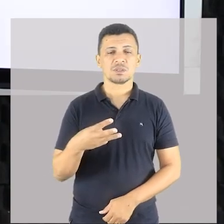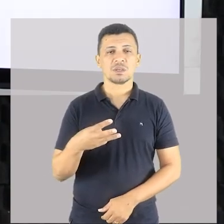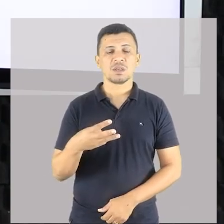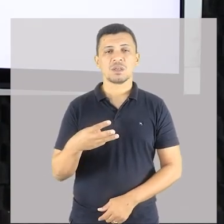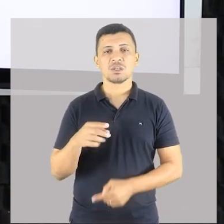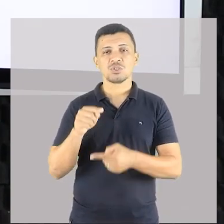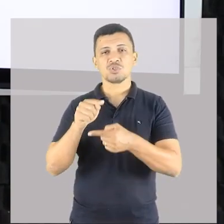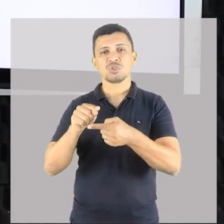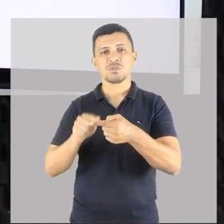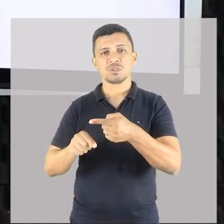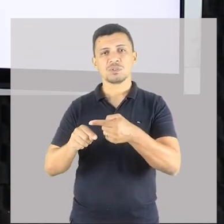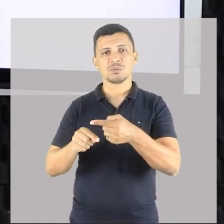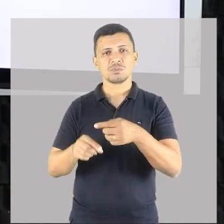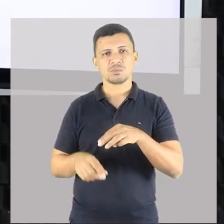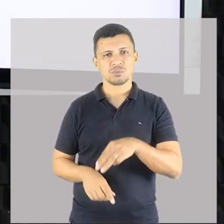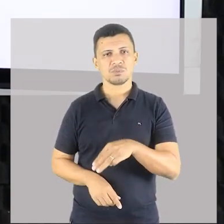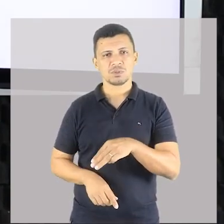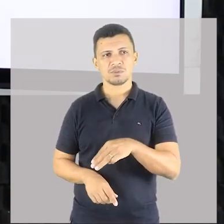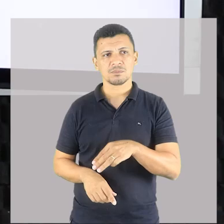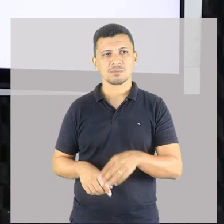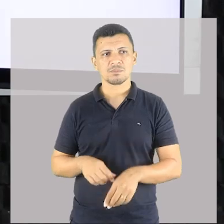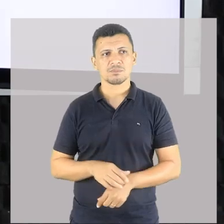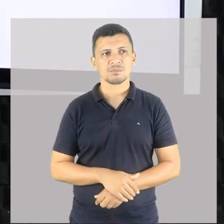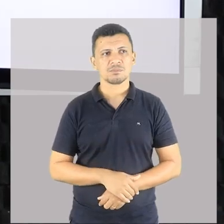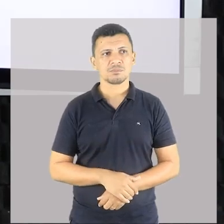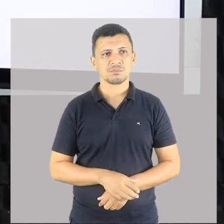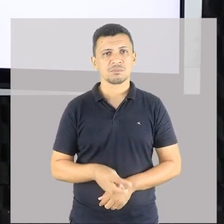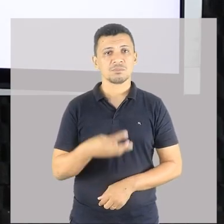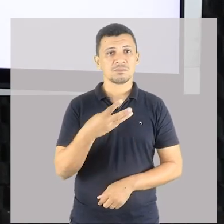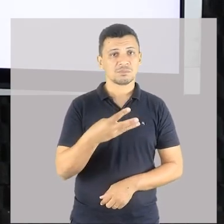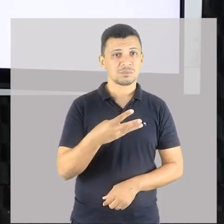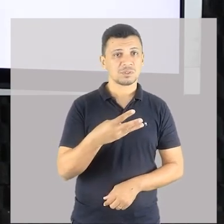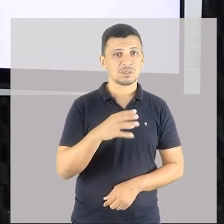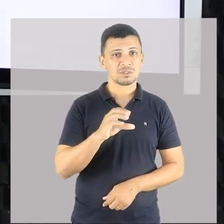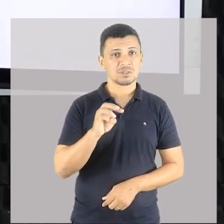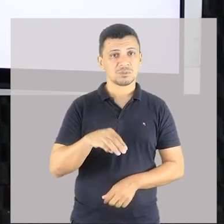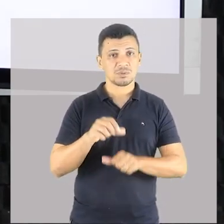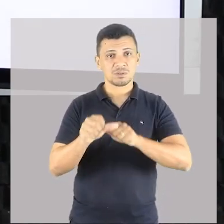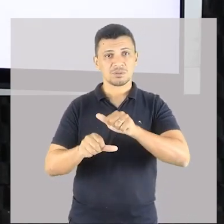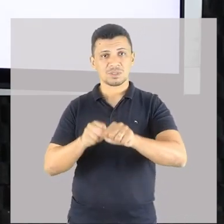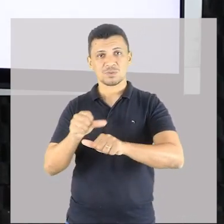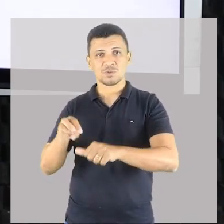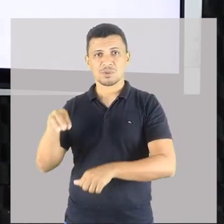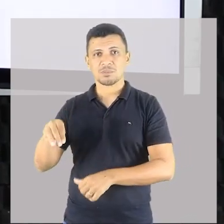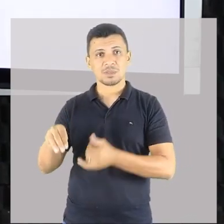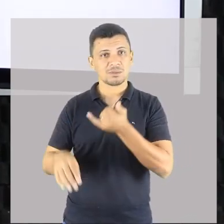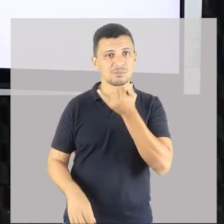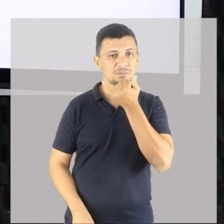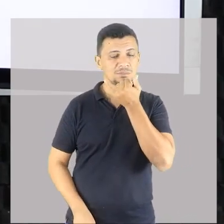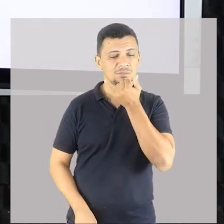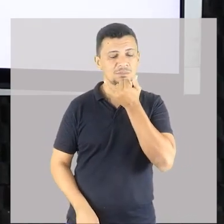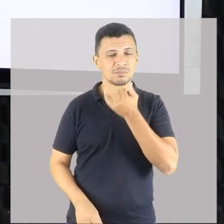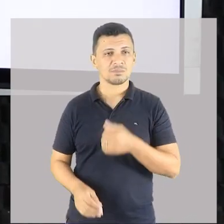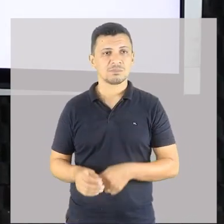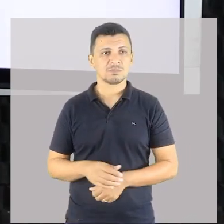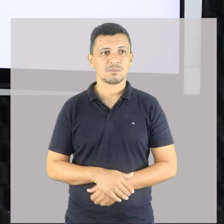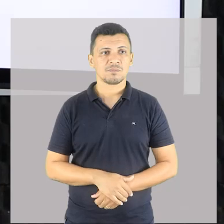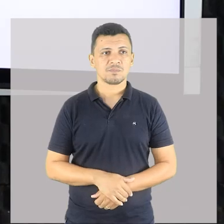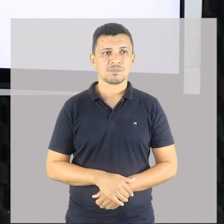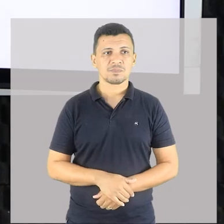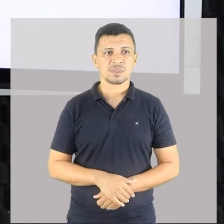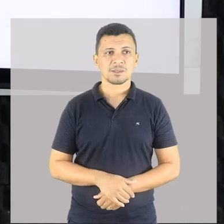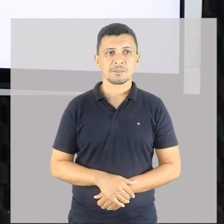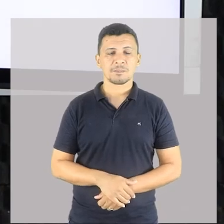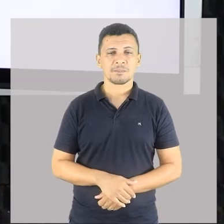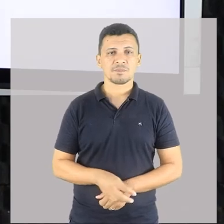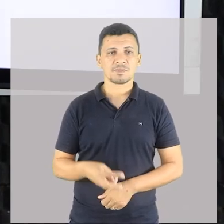metro vai ficar 3 centímetros transformado para metro, gente, perdão. 3π